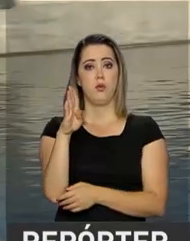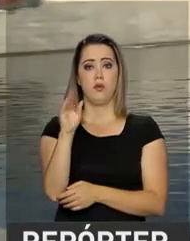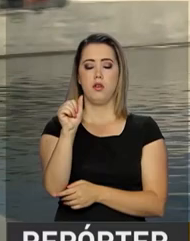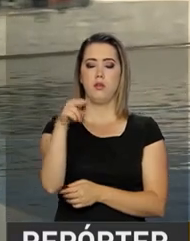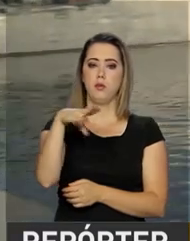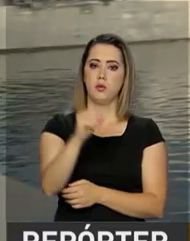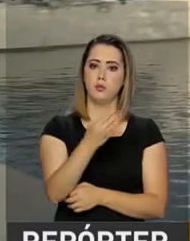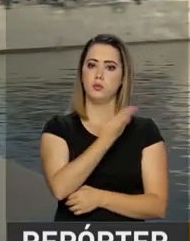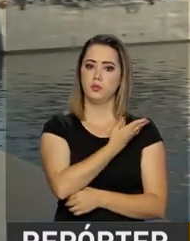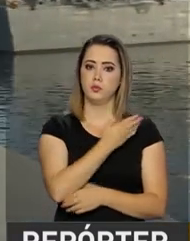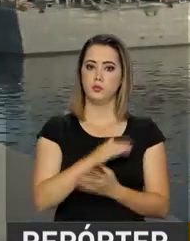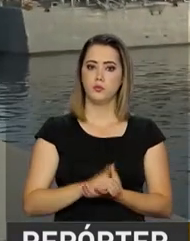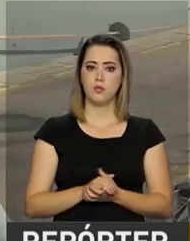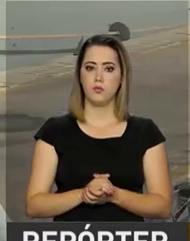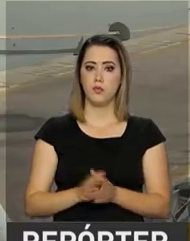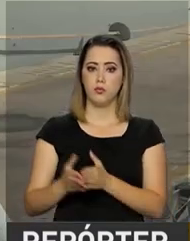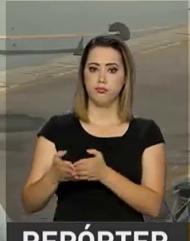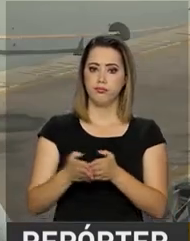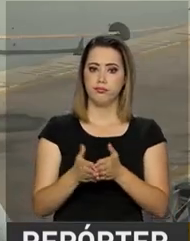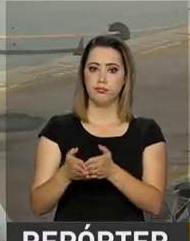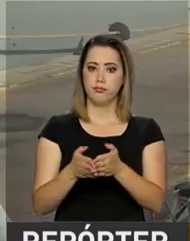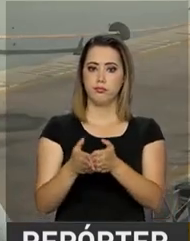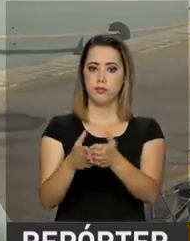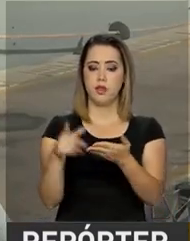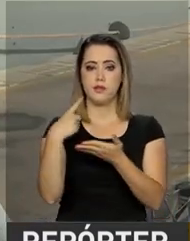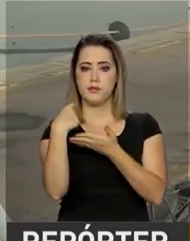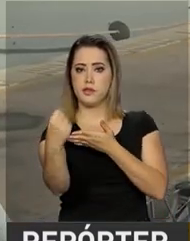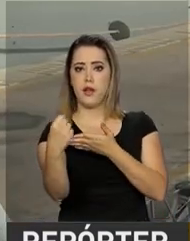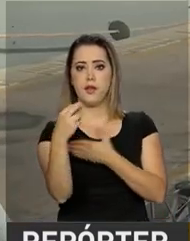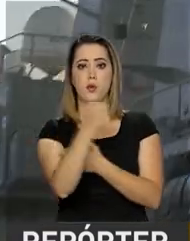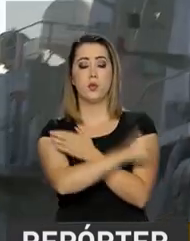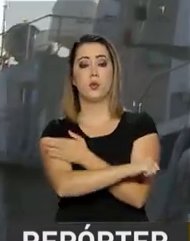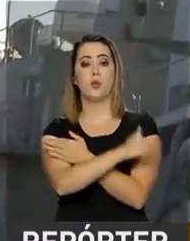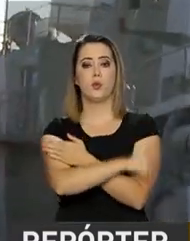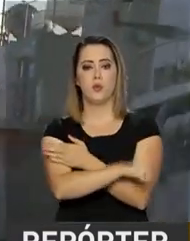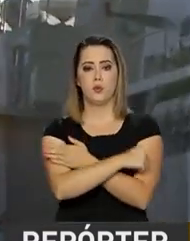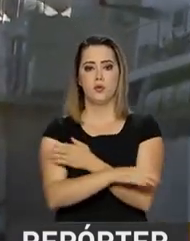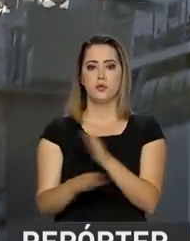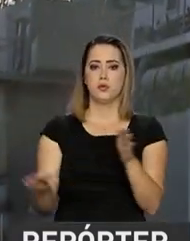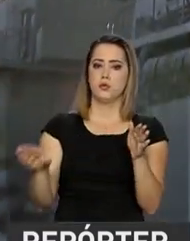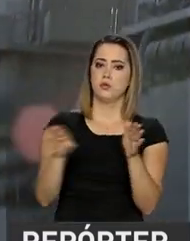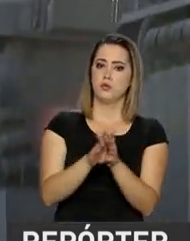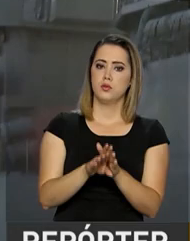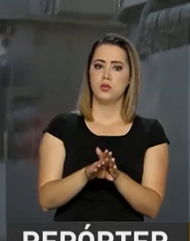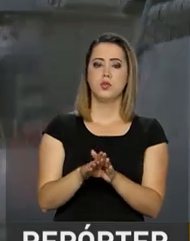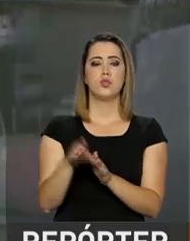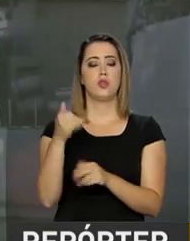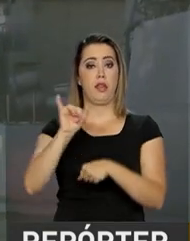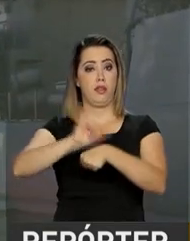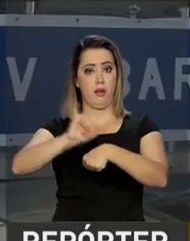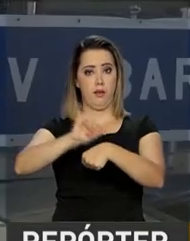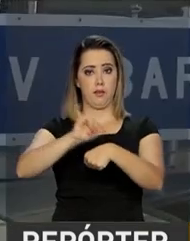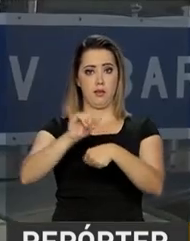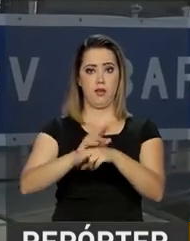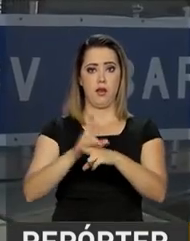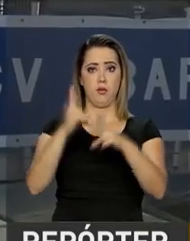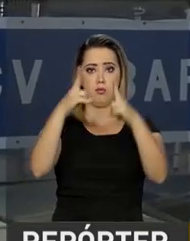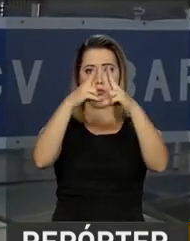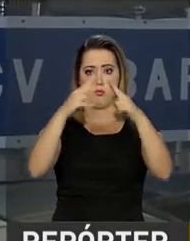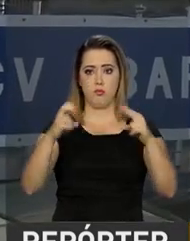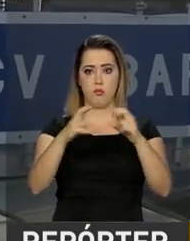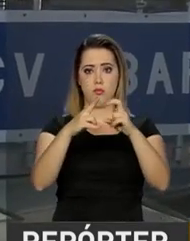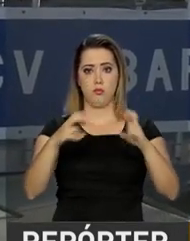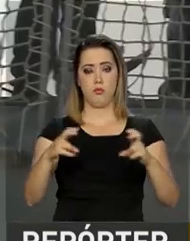o navio corveta barroso saiu de niterói no rio de janeiro e tem previsão de chegar à beirute no líbano em 8 de